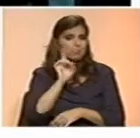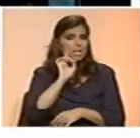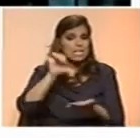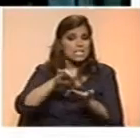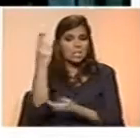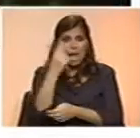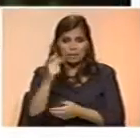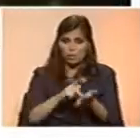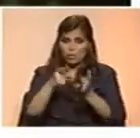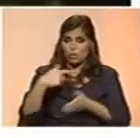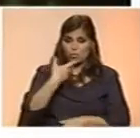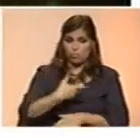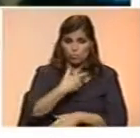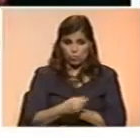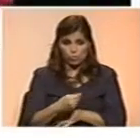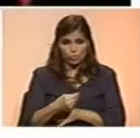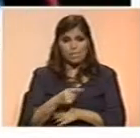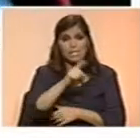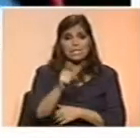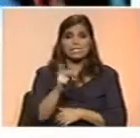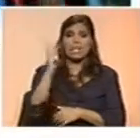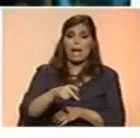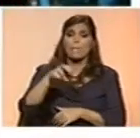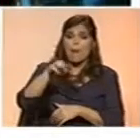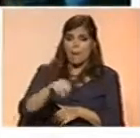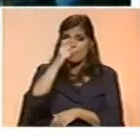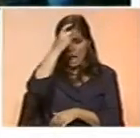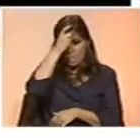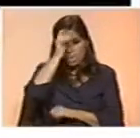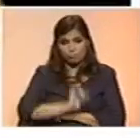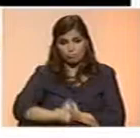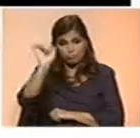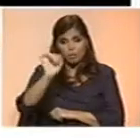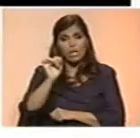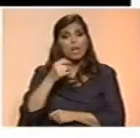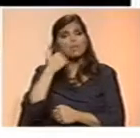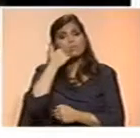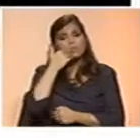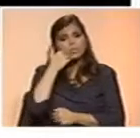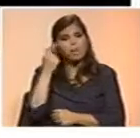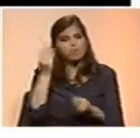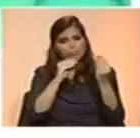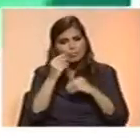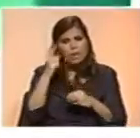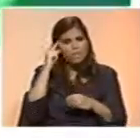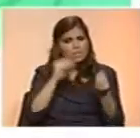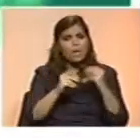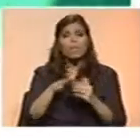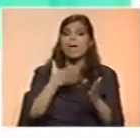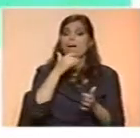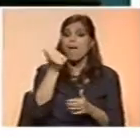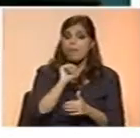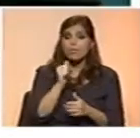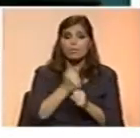Artes e Tecnologia do Mundo, o ZKPM, da Alemanha. É a exposição Interinvenção que traz a Évora obras-primas